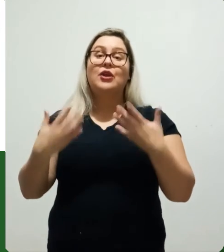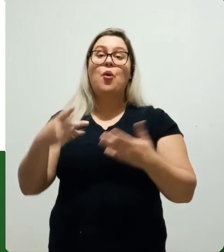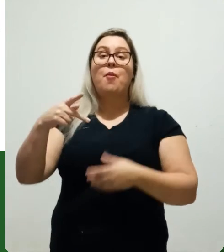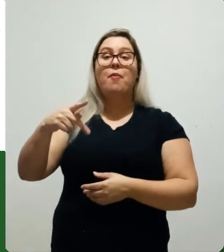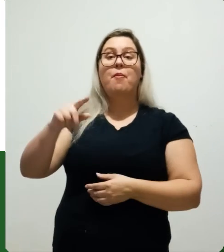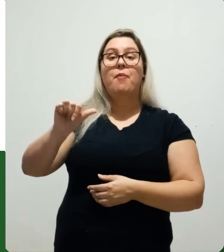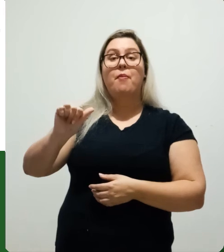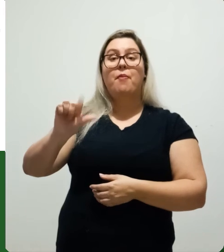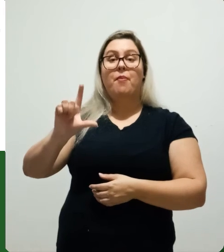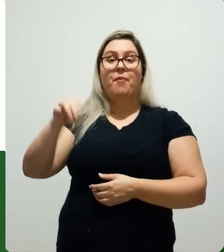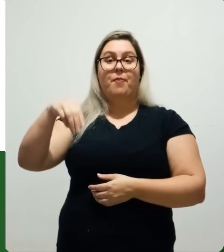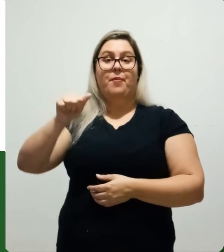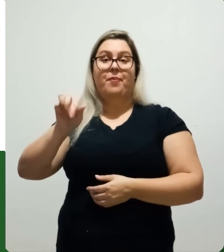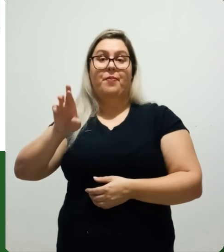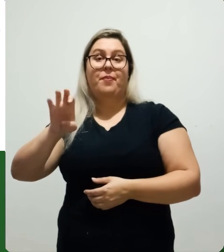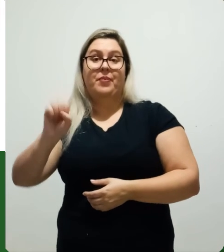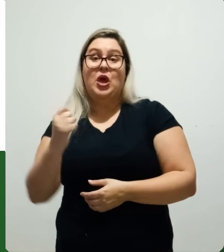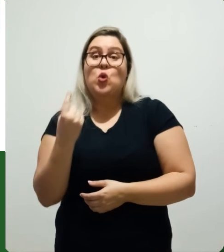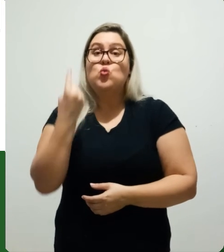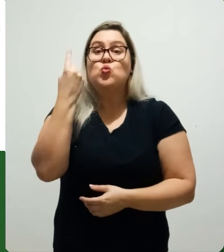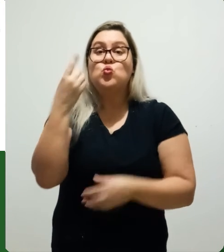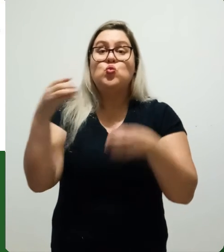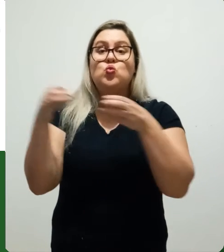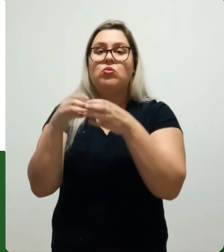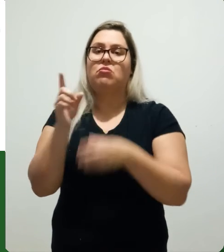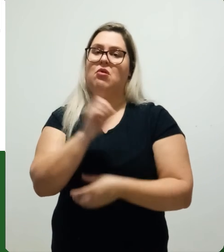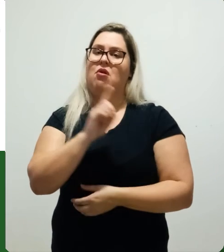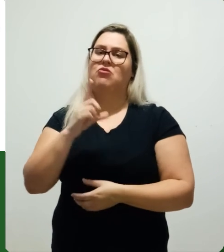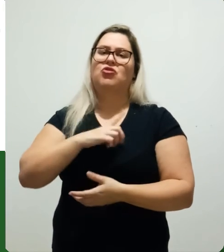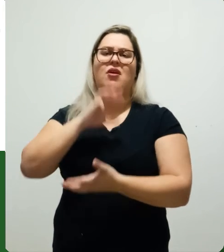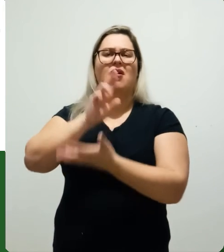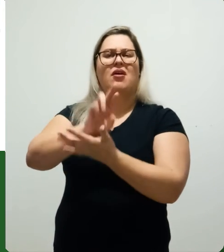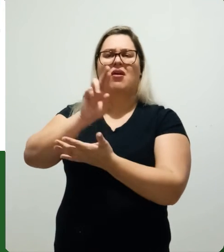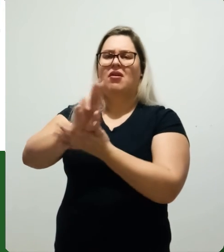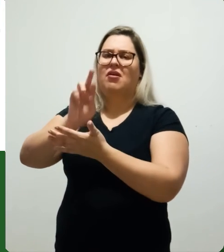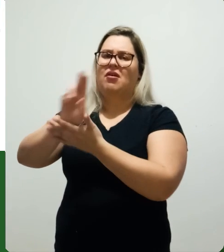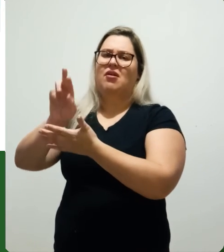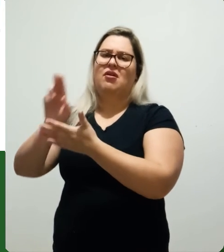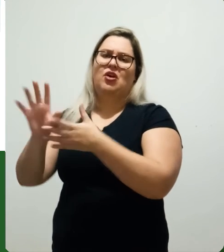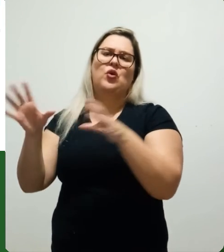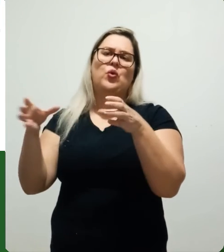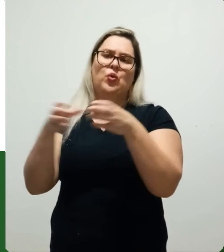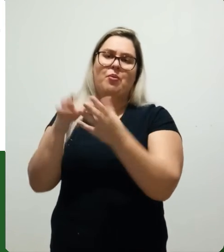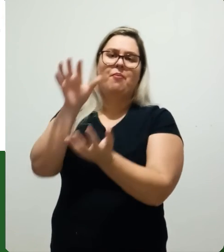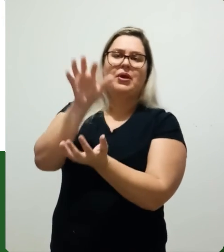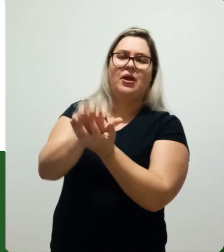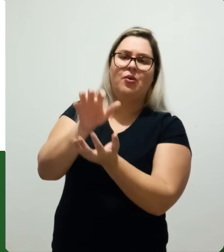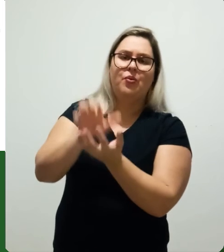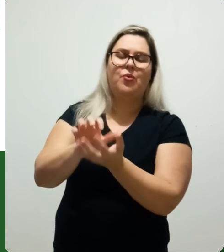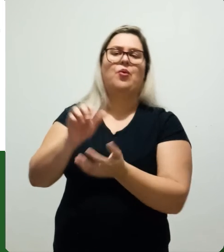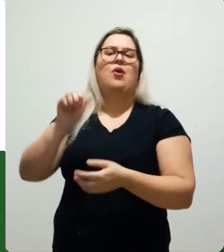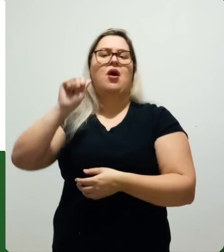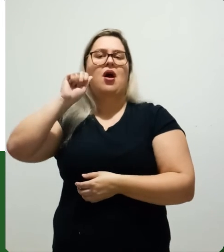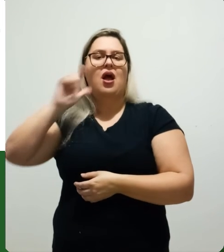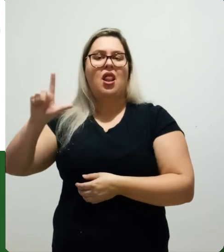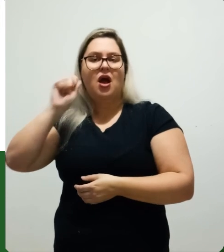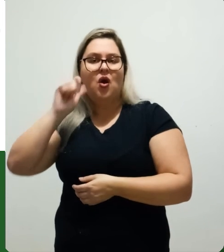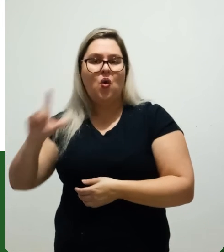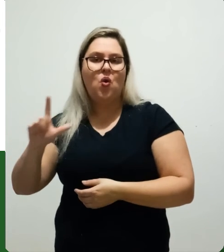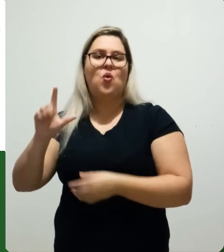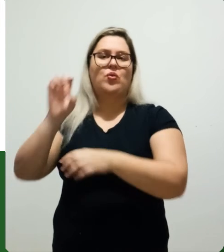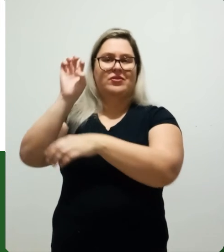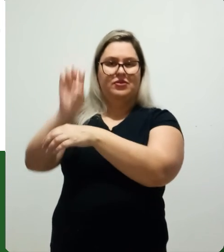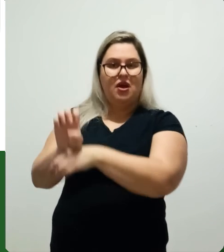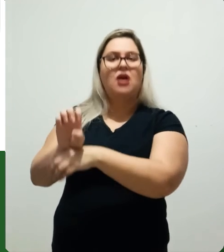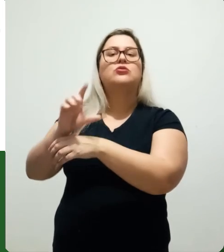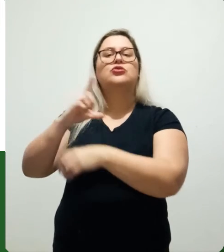Então, Palmares vai ser uma confederação de quilombos, não é um quilombo só, tá? Fica na região ali próxima a Pernambuco e Alagoas, e